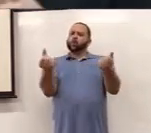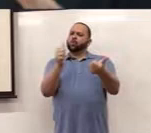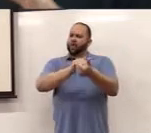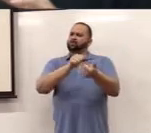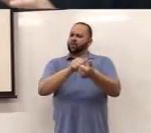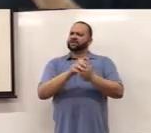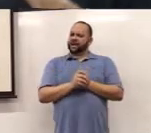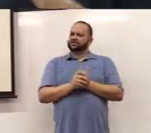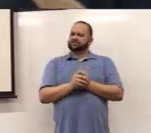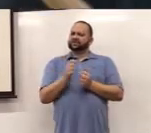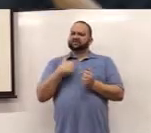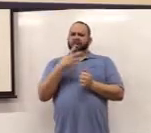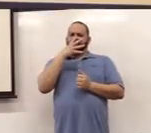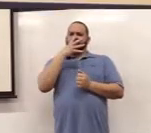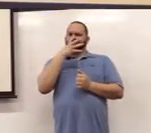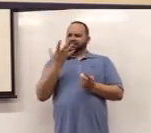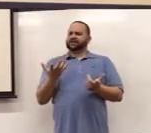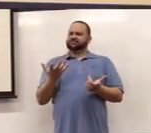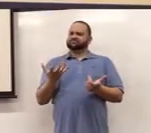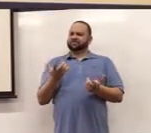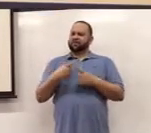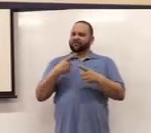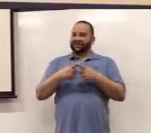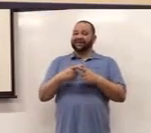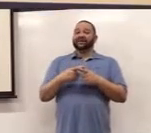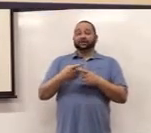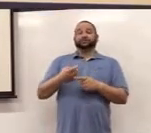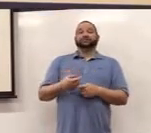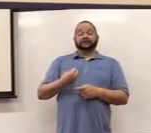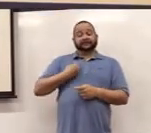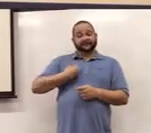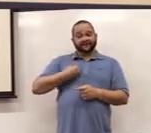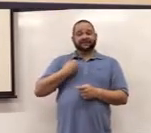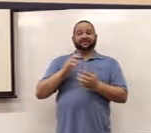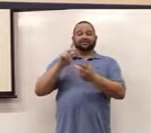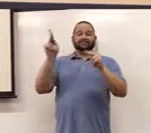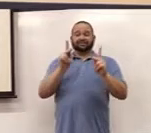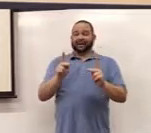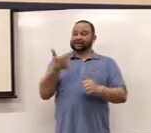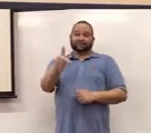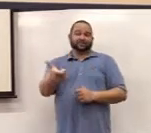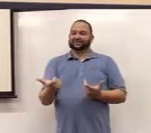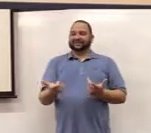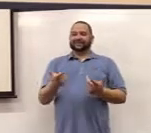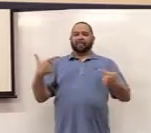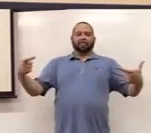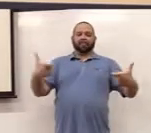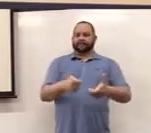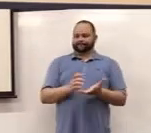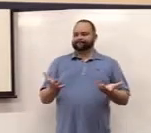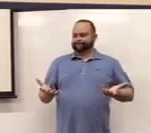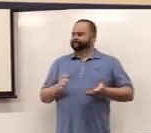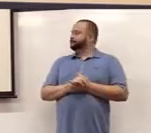gravação desse nível num cenário tão terrível. Né? Bom, também em Berlim,